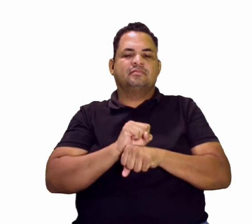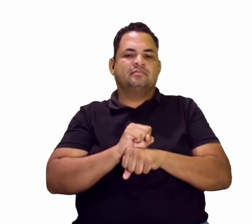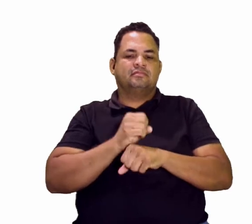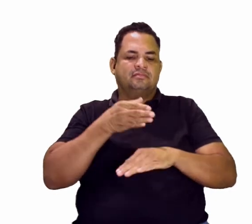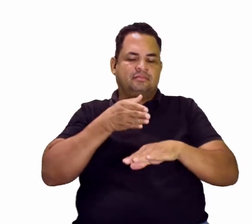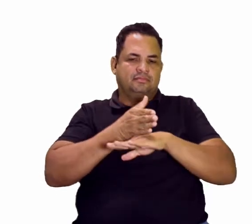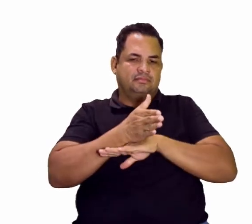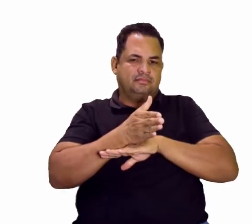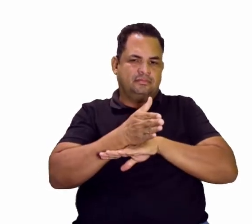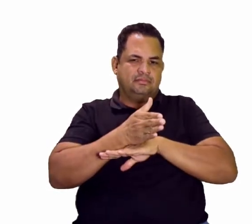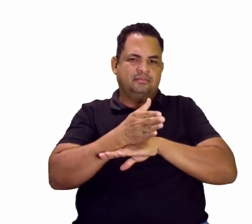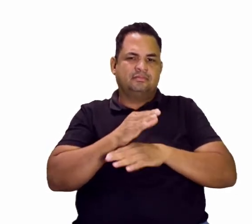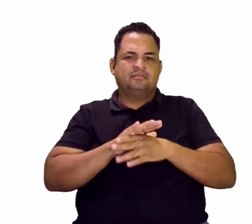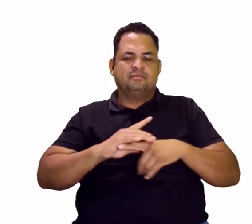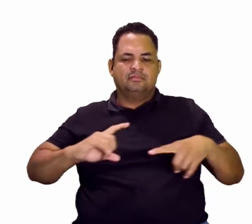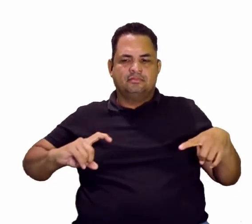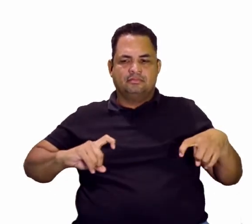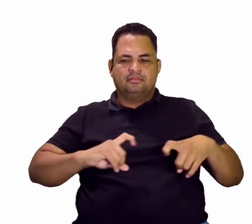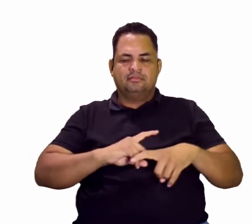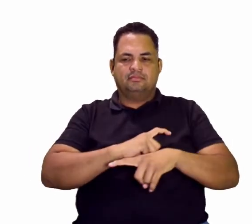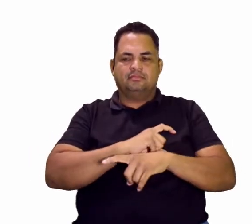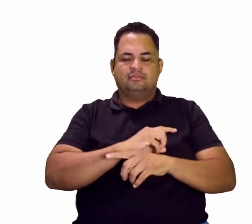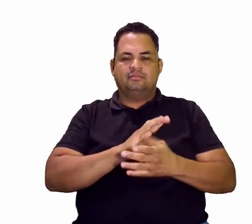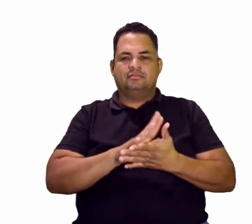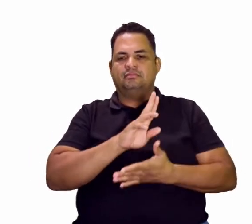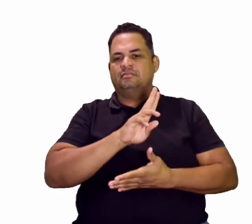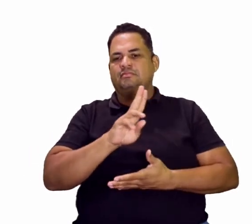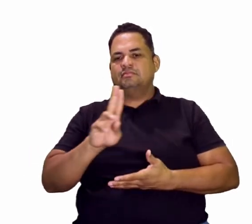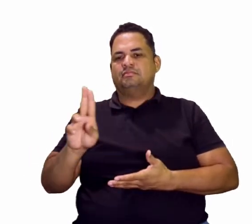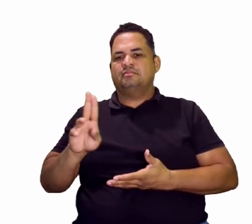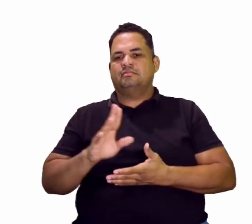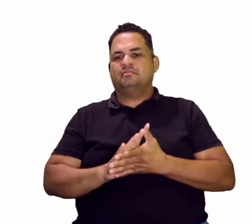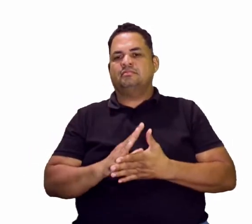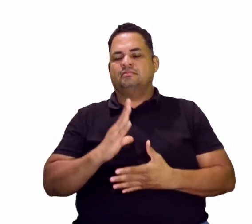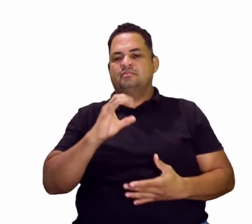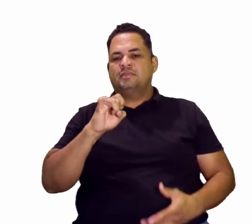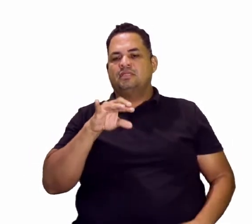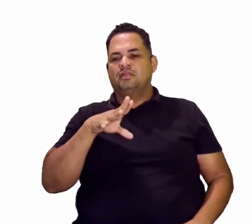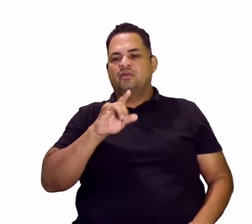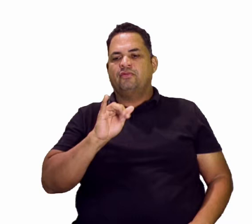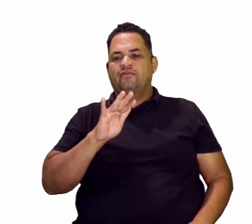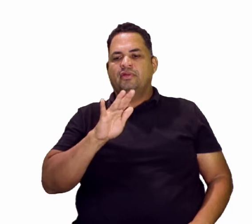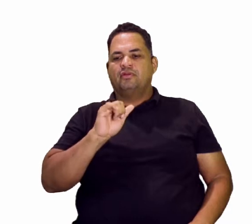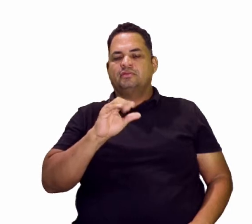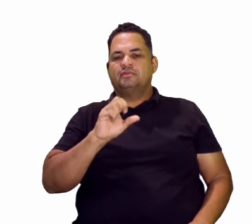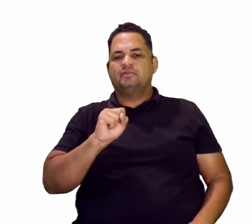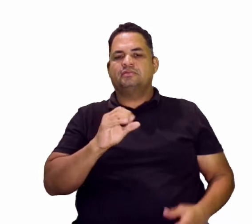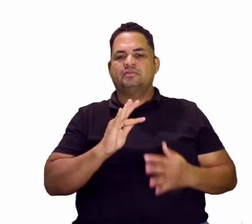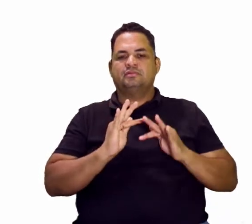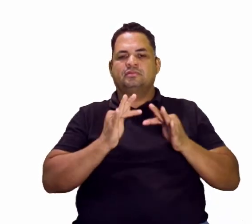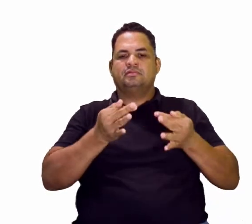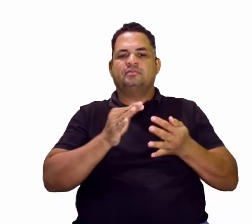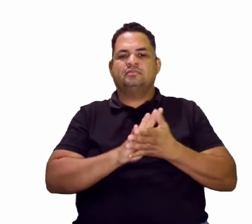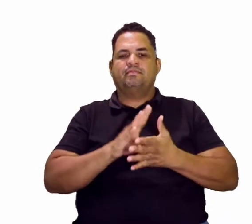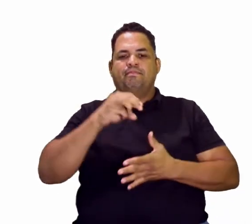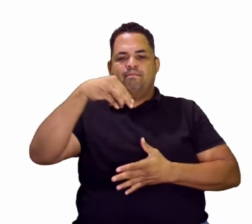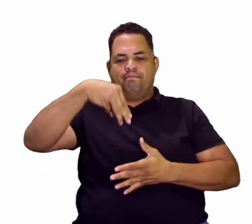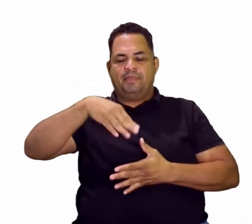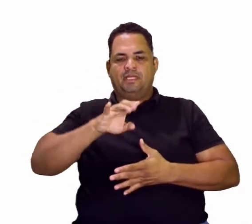tá muito fácil, as bactérias, por isso o nome bacteriófagos. E por último nós temos